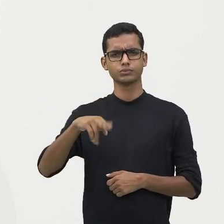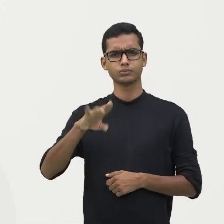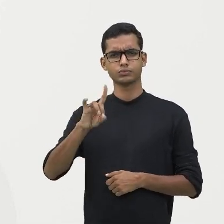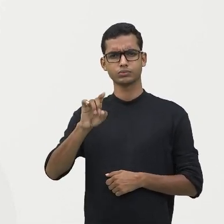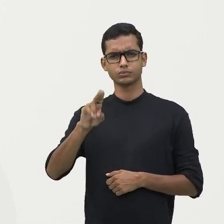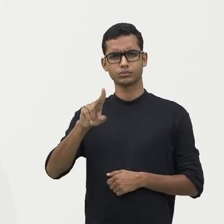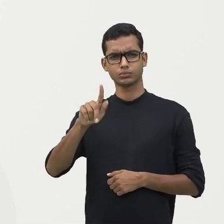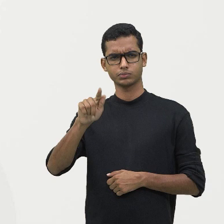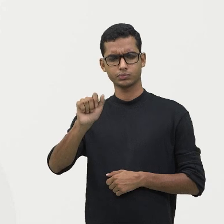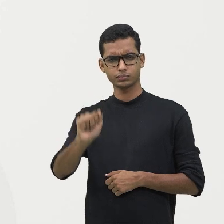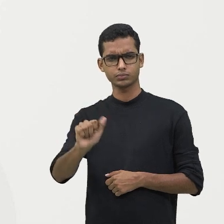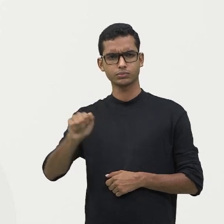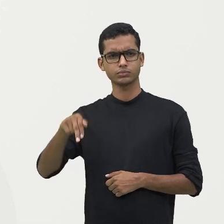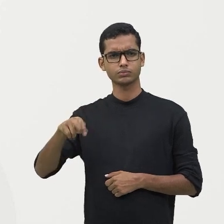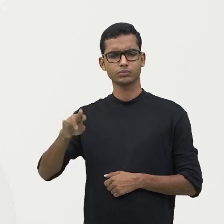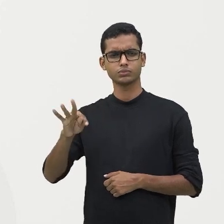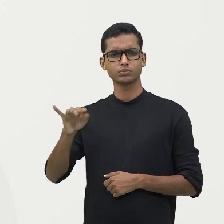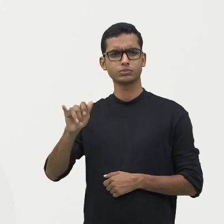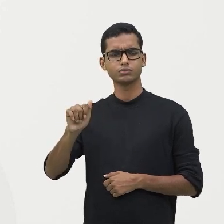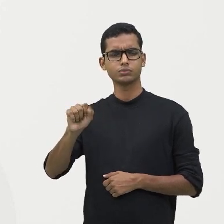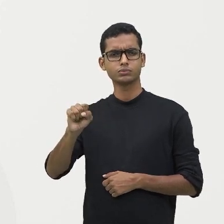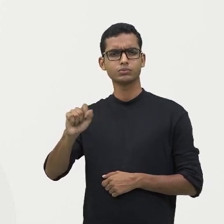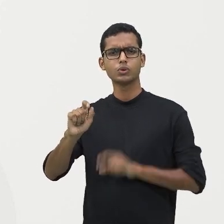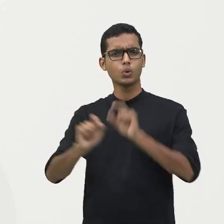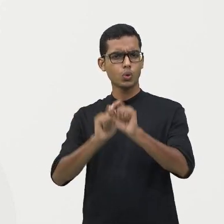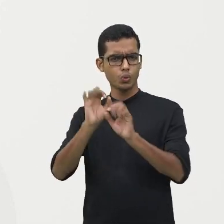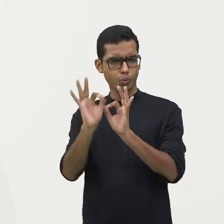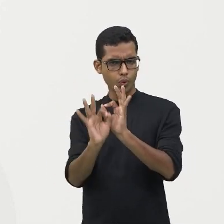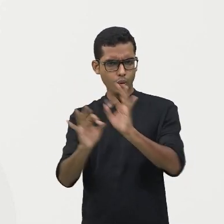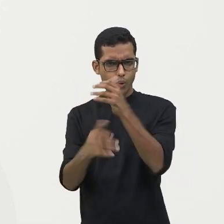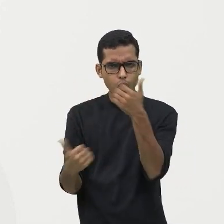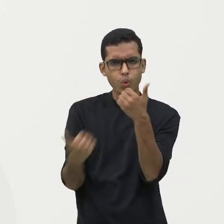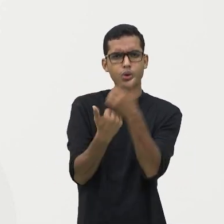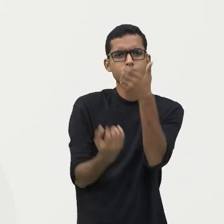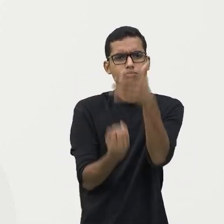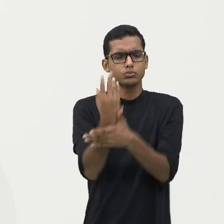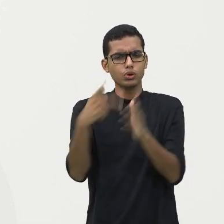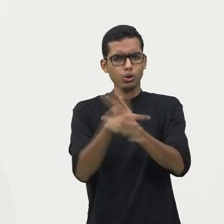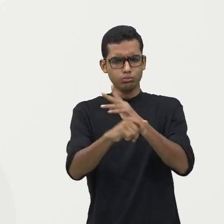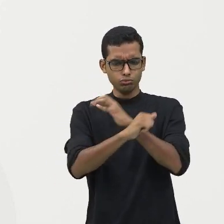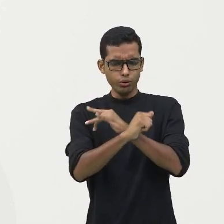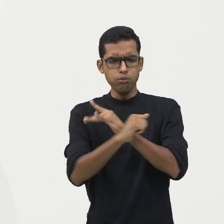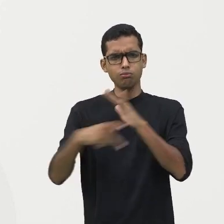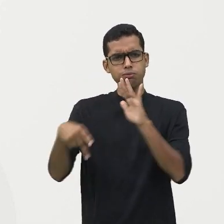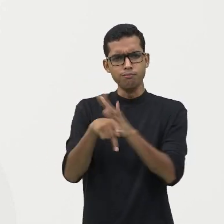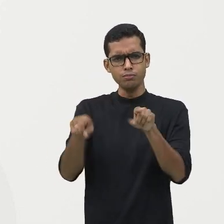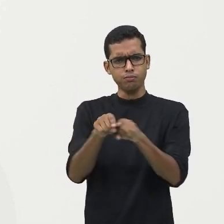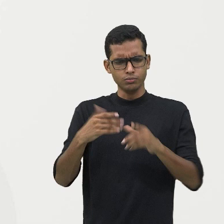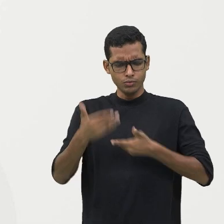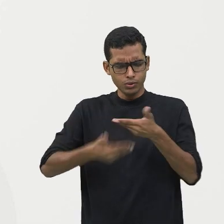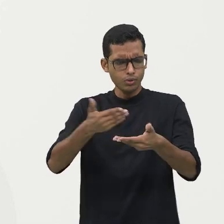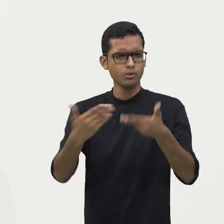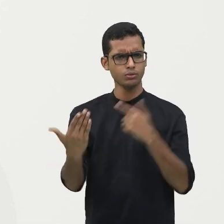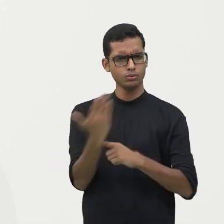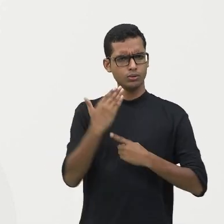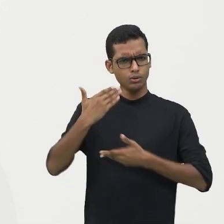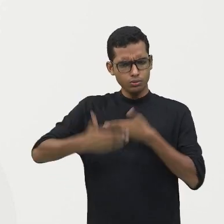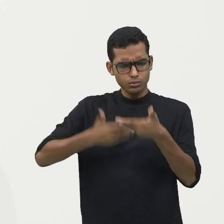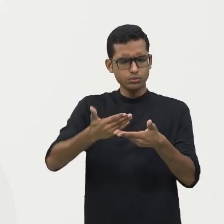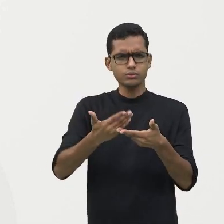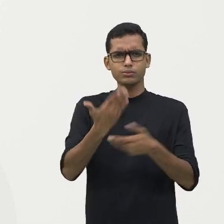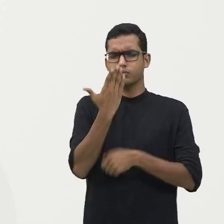órgãos que vão produzir alguma coisa, algum suco digestivo, que vai ajudar no processo. Mas o alimento